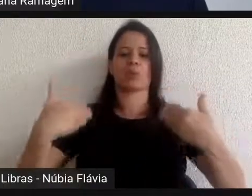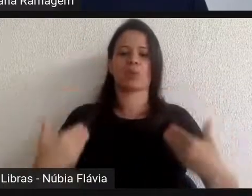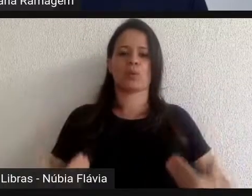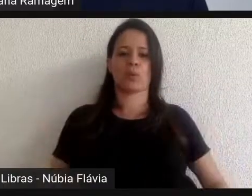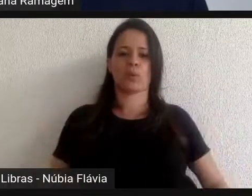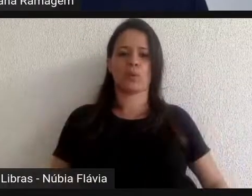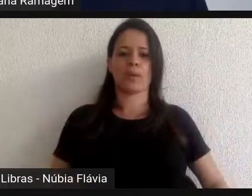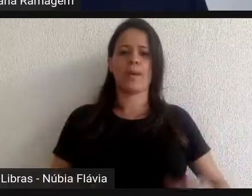Moderação na prática,